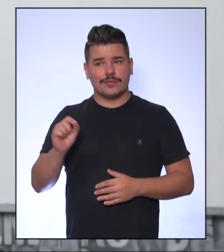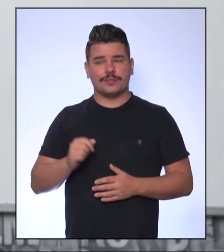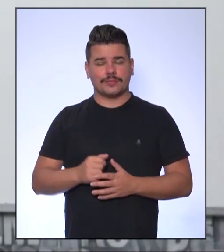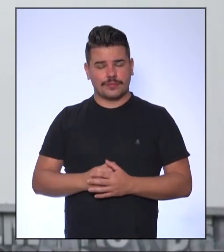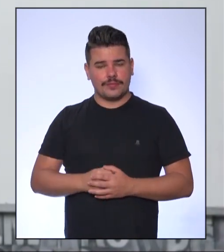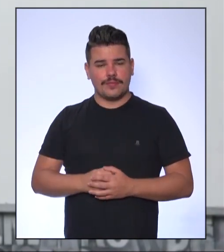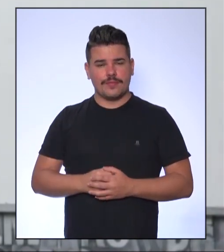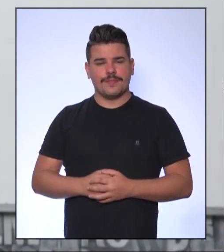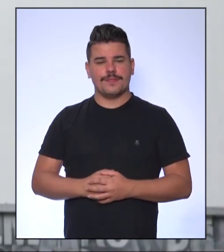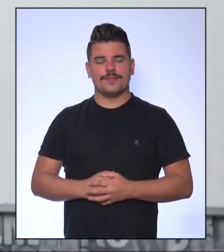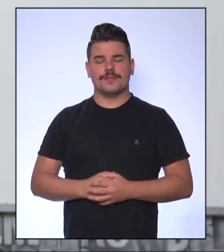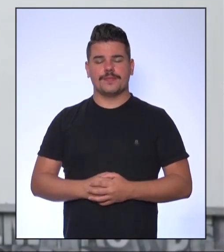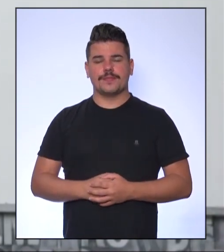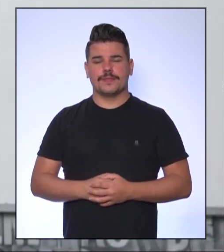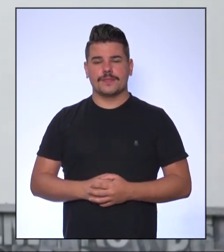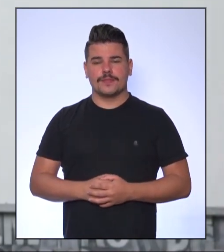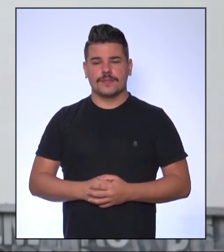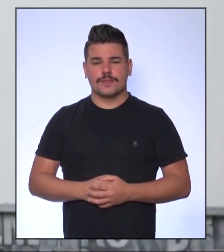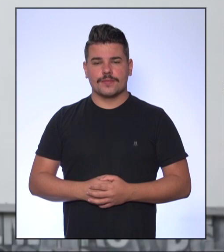os valores